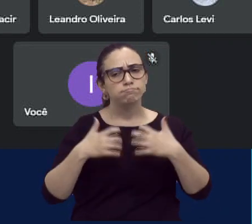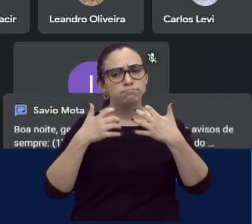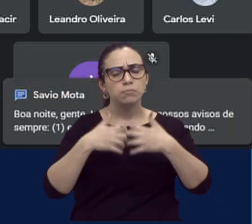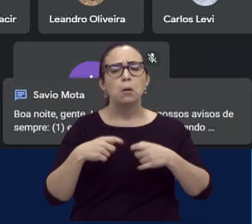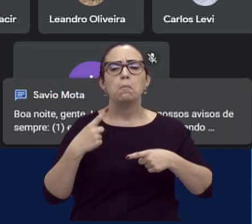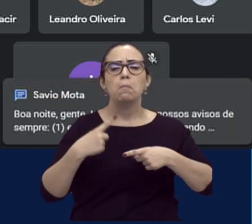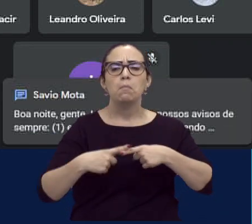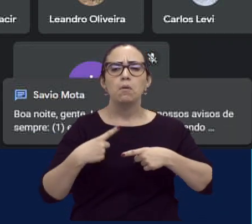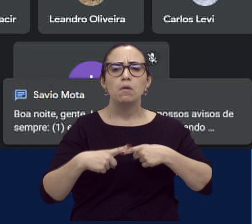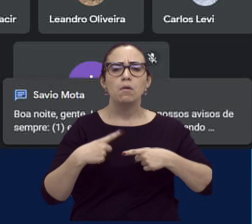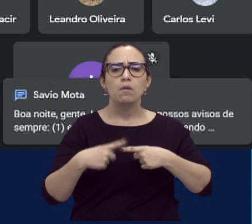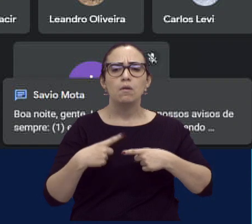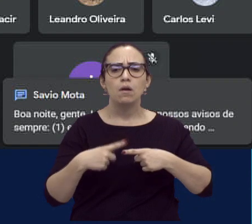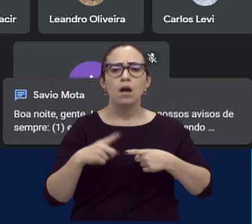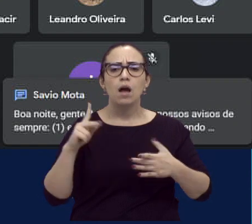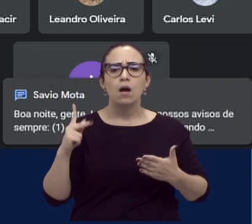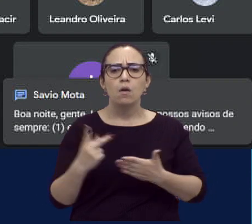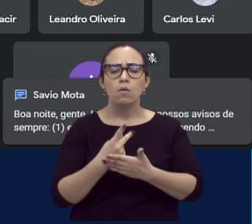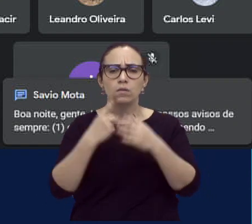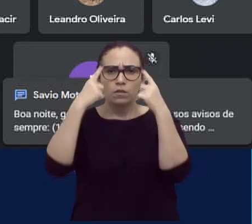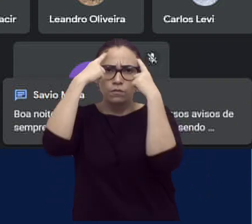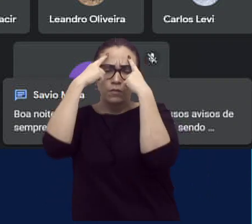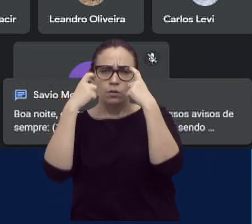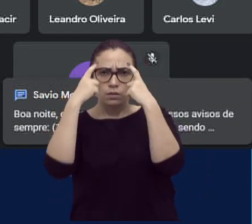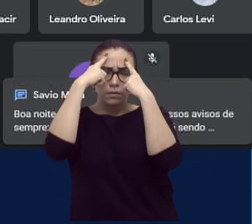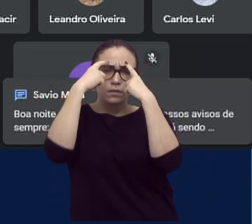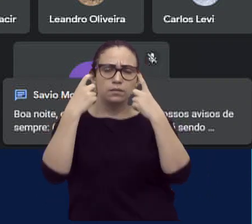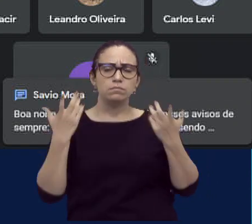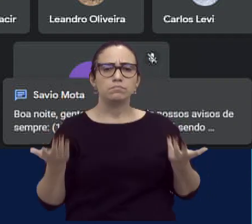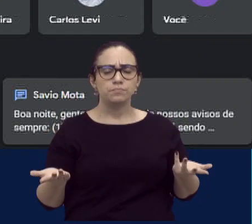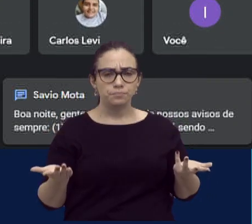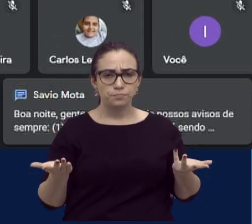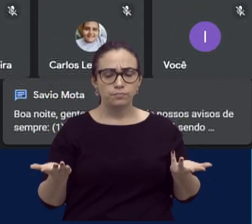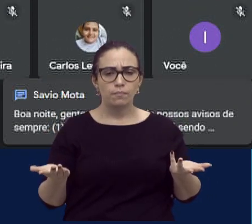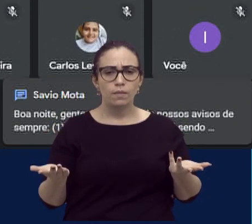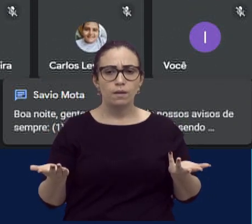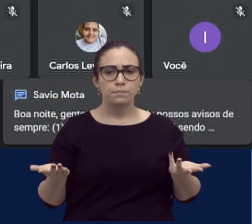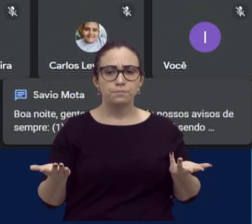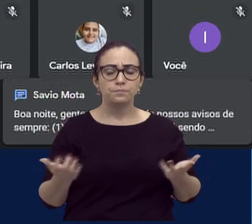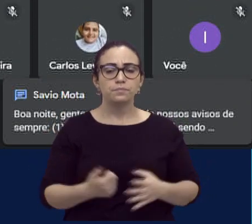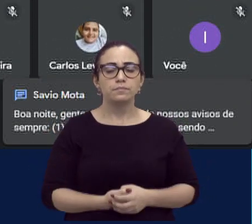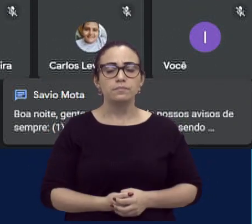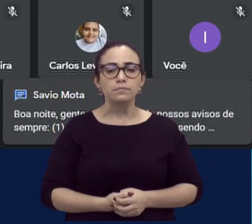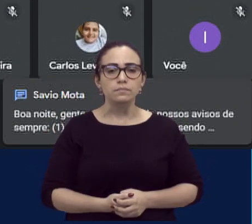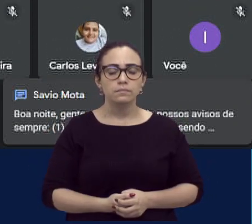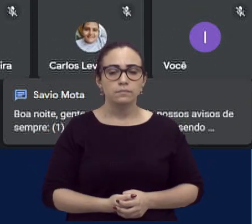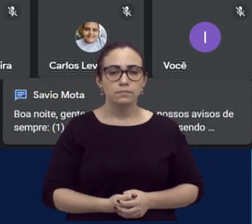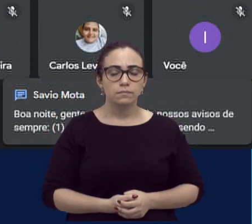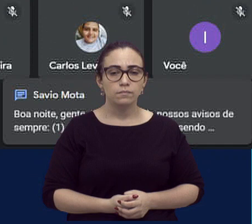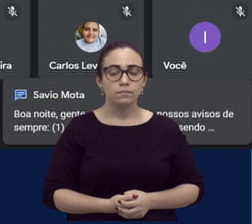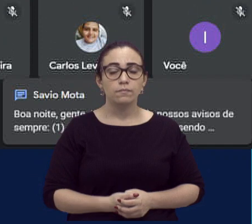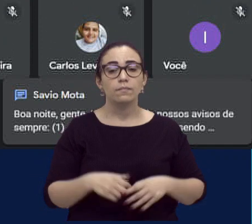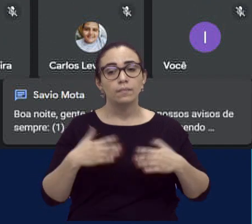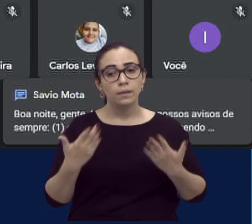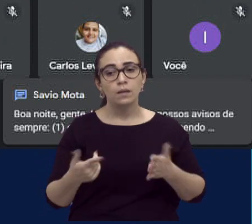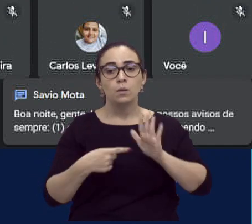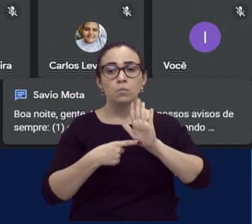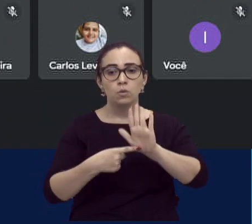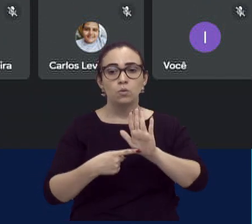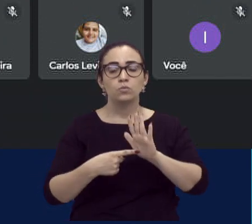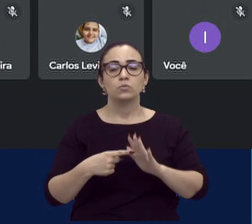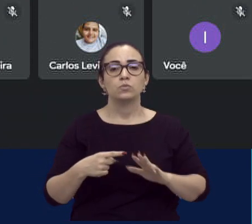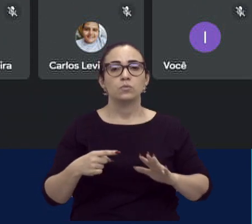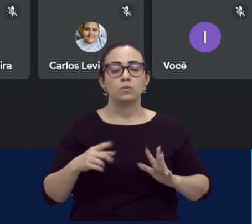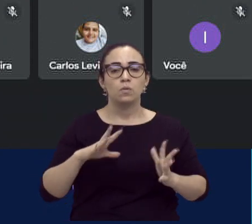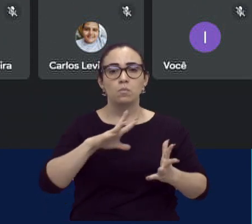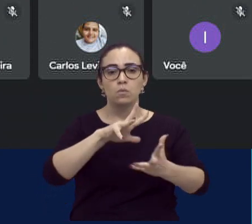porquê isso acontecia. E aí foi quando ele mostrou para o mundo